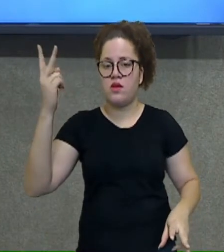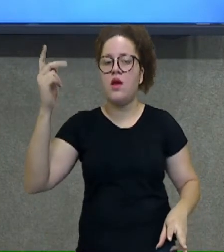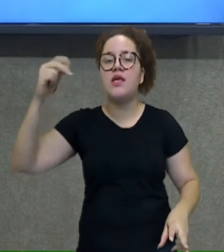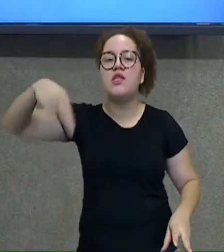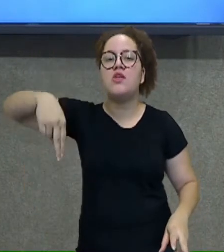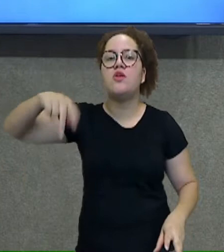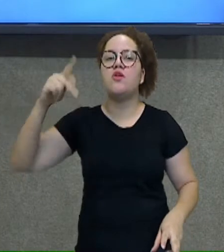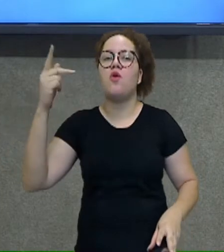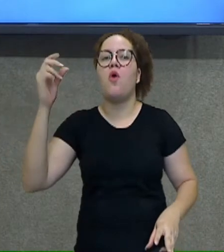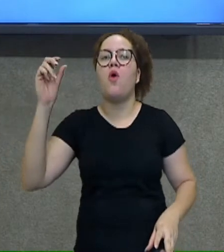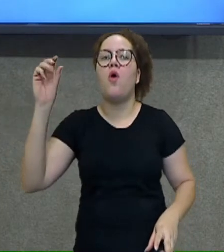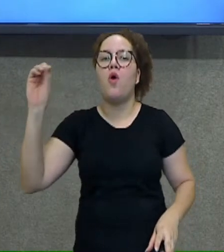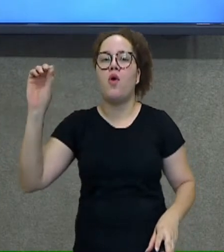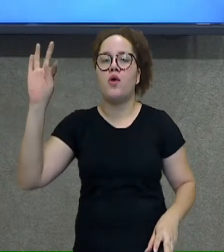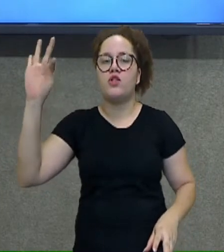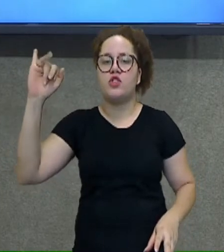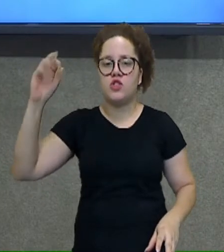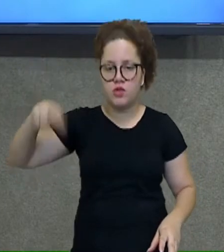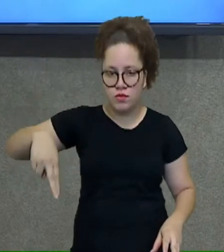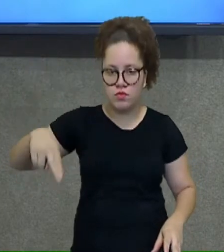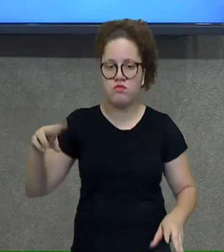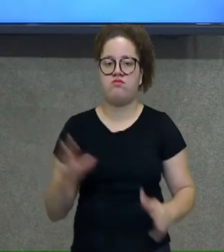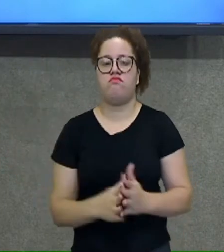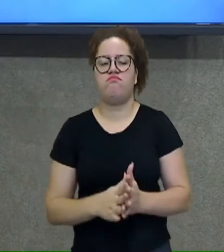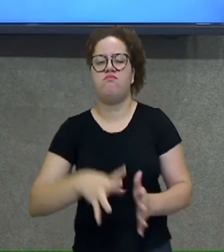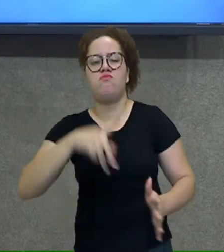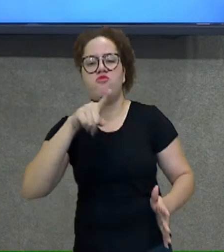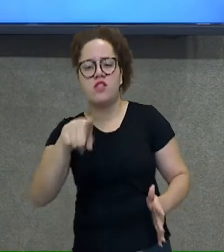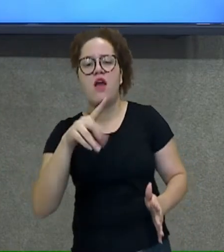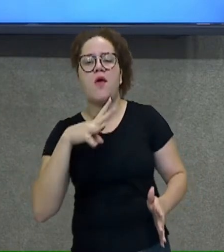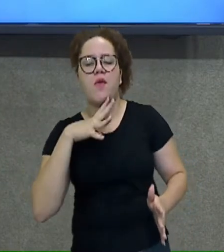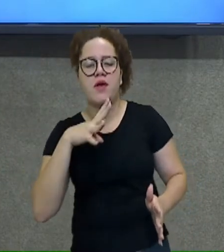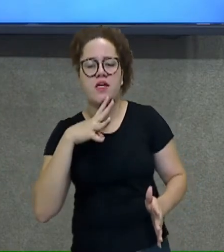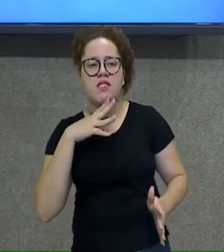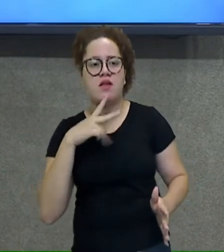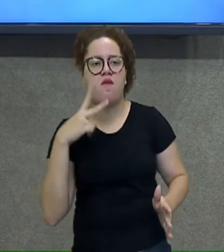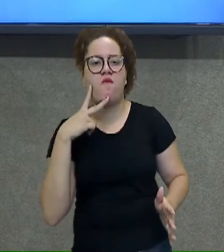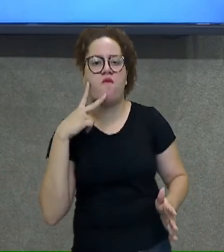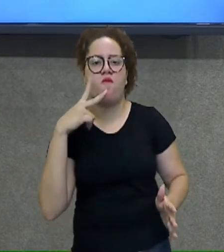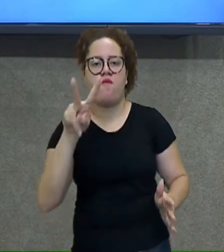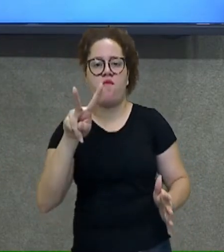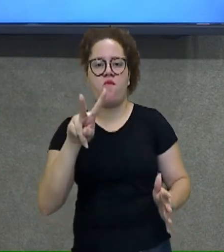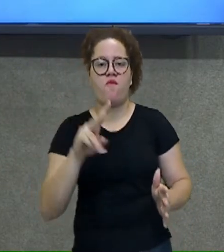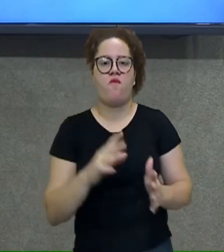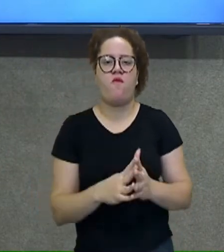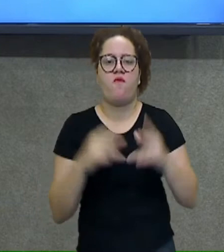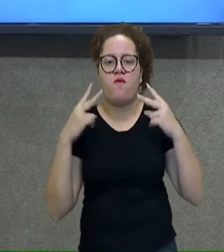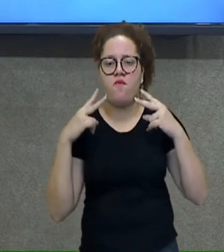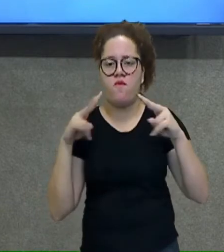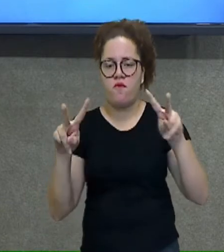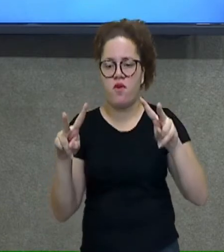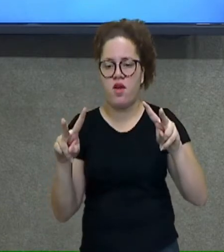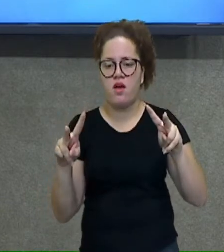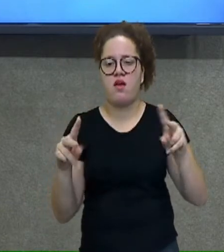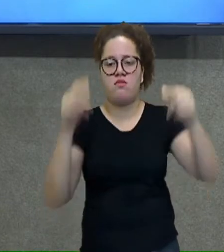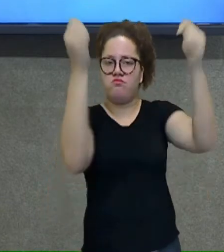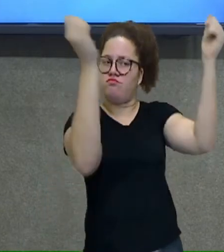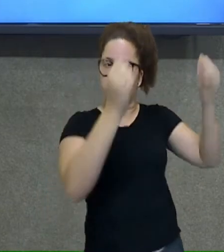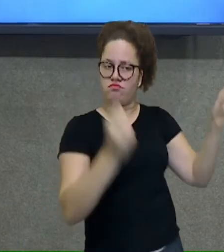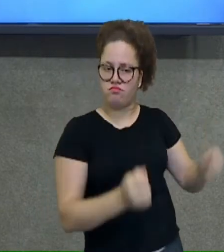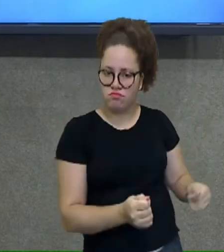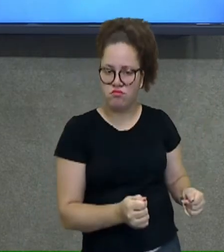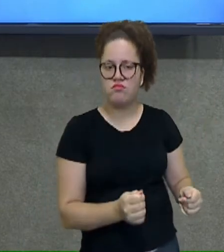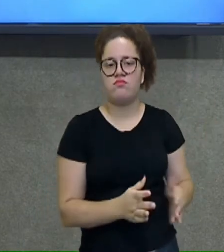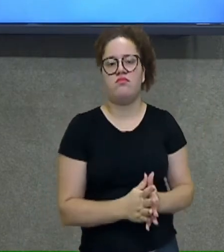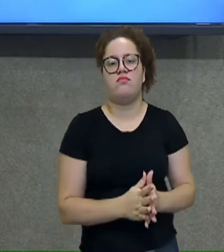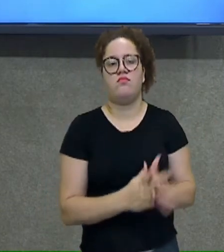Horizonte, o Museu de Inhotim, né? Vai lá conhecer, ver de fato um pouco de arte,